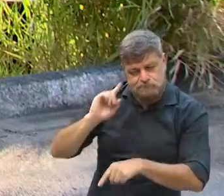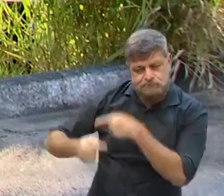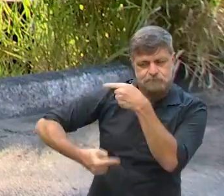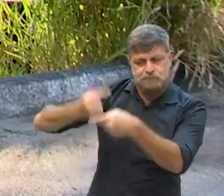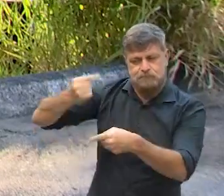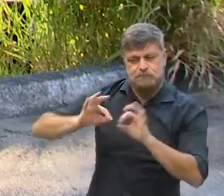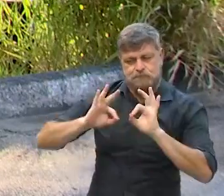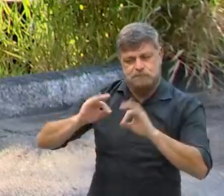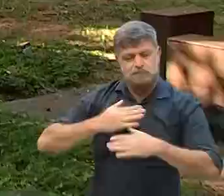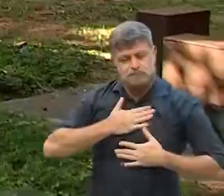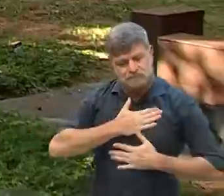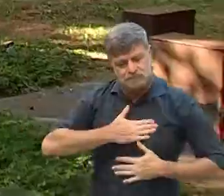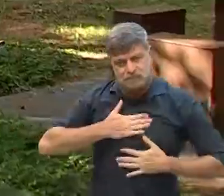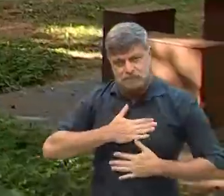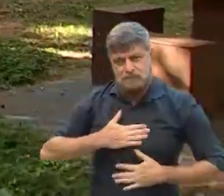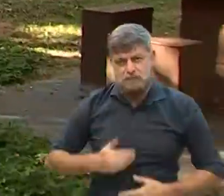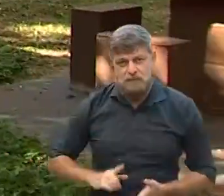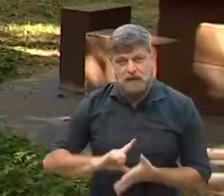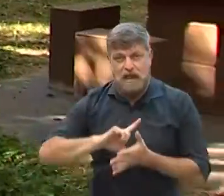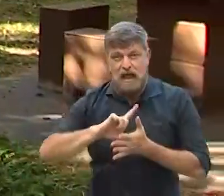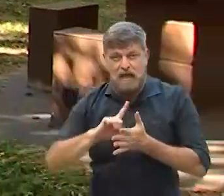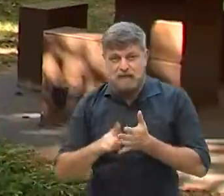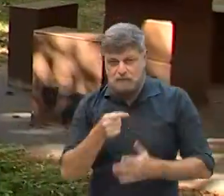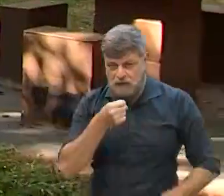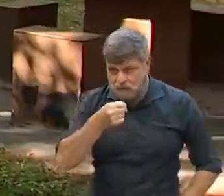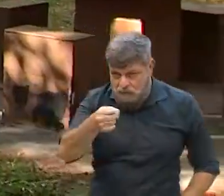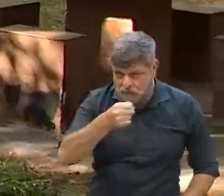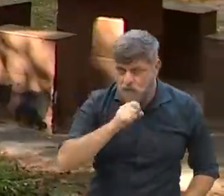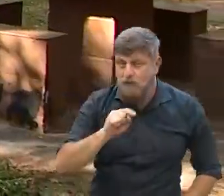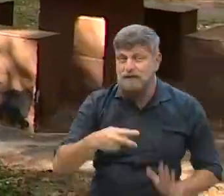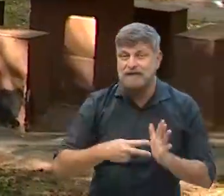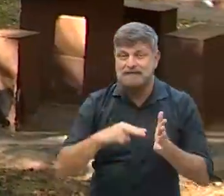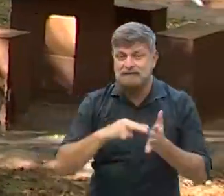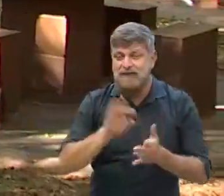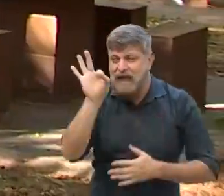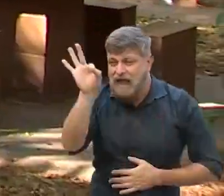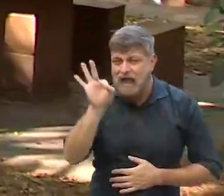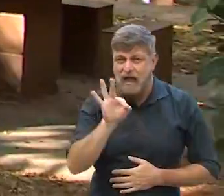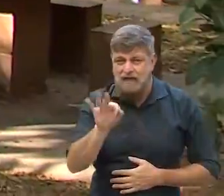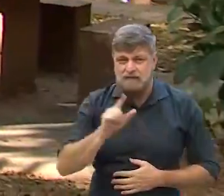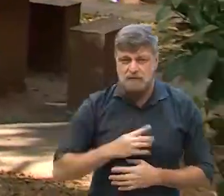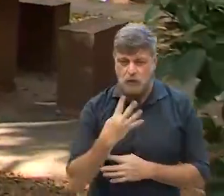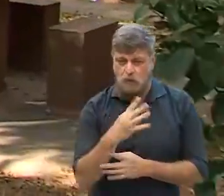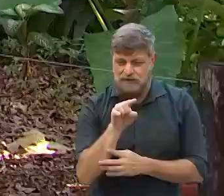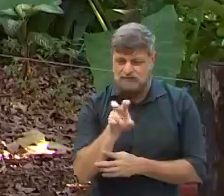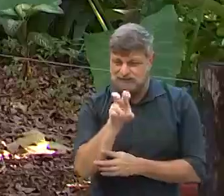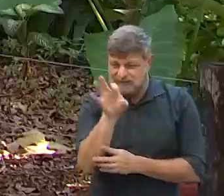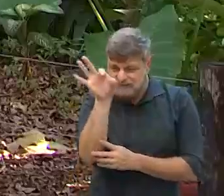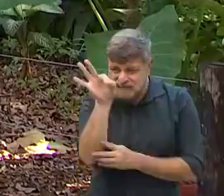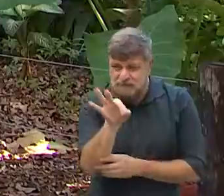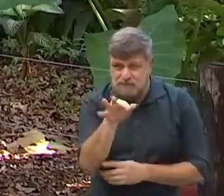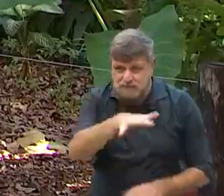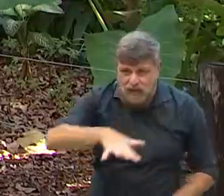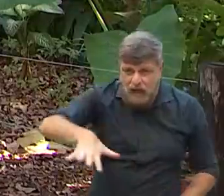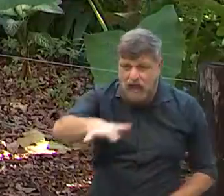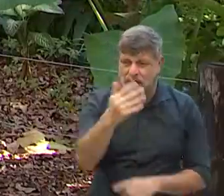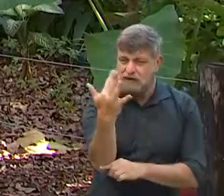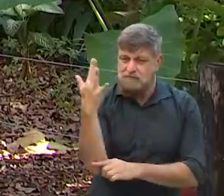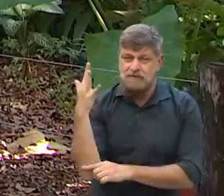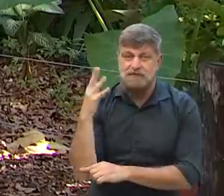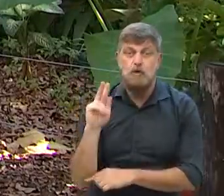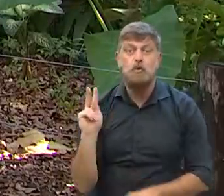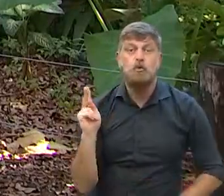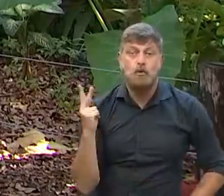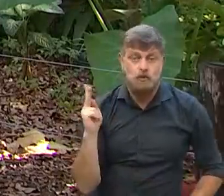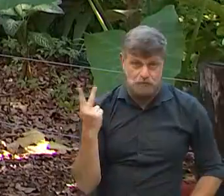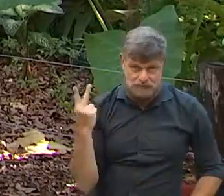resultados satisfatórios mesmo. No próximo bloco, o que significa o índice de 4,5% de cobertura vegetal em